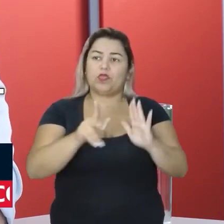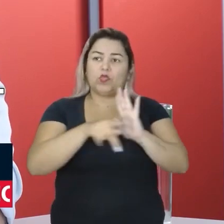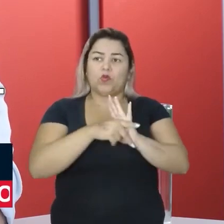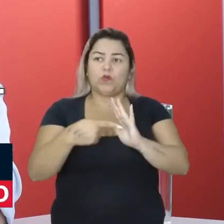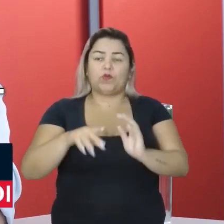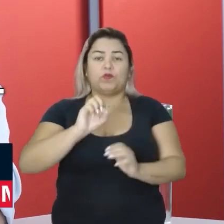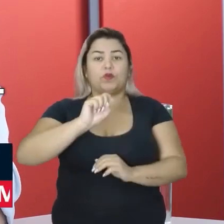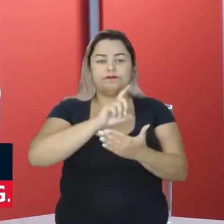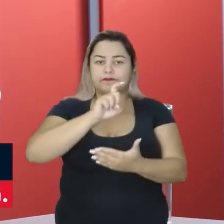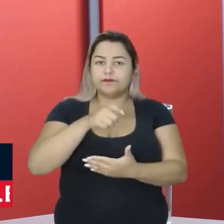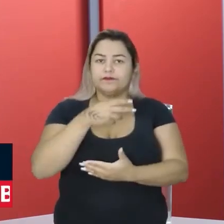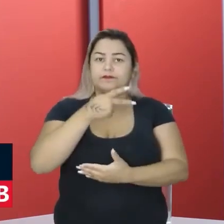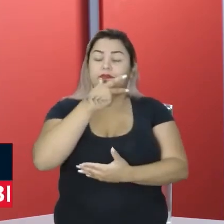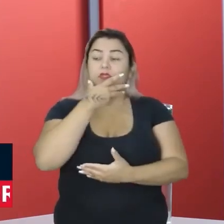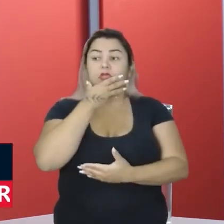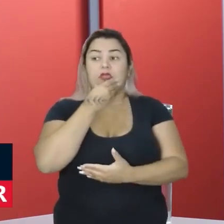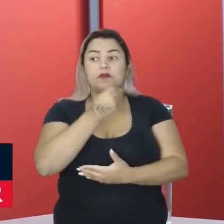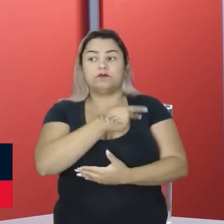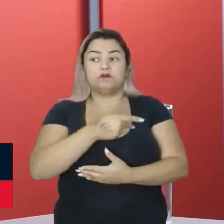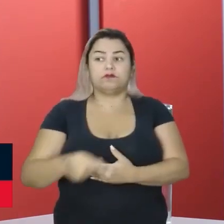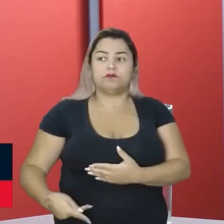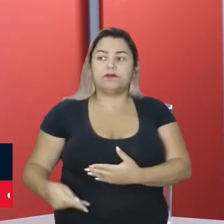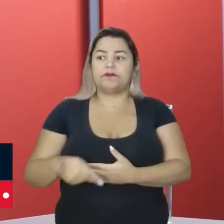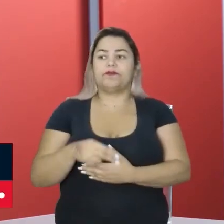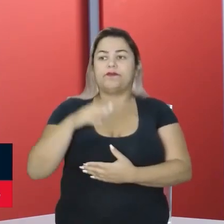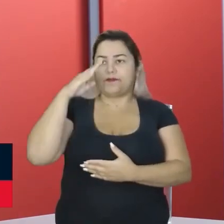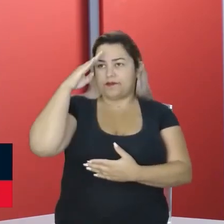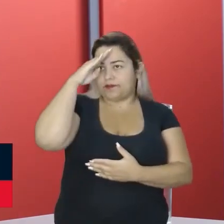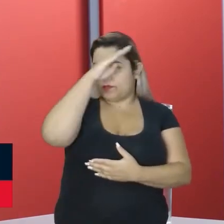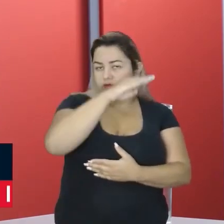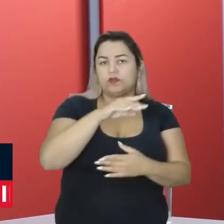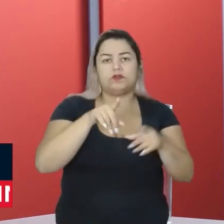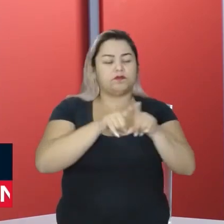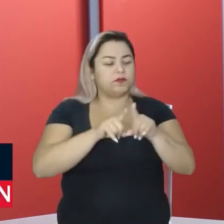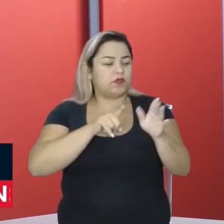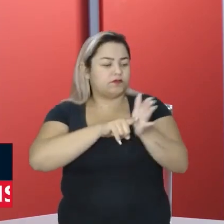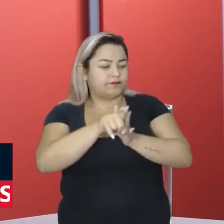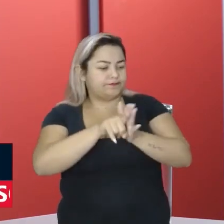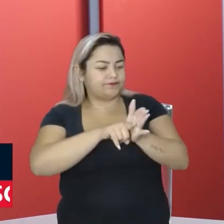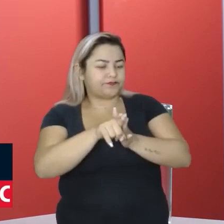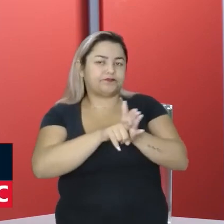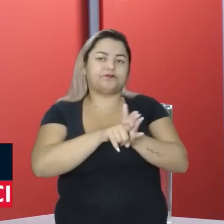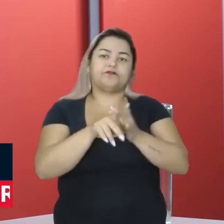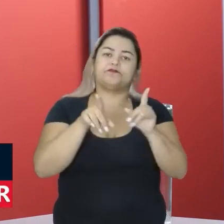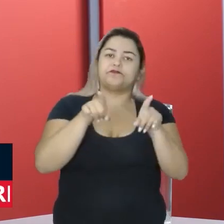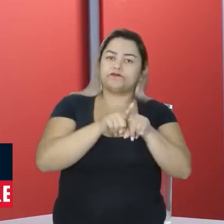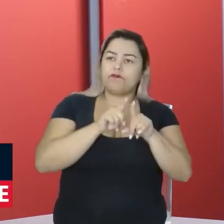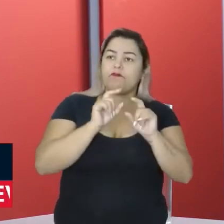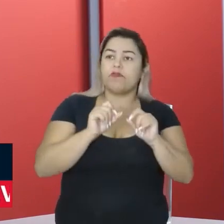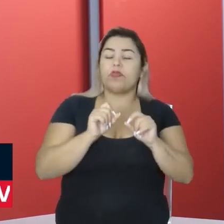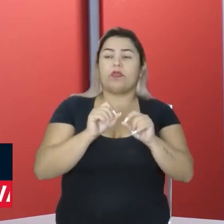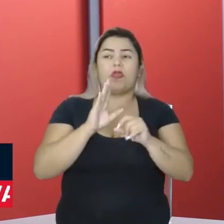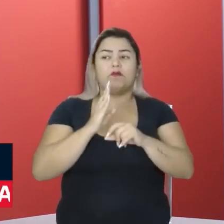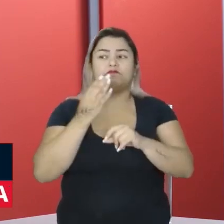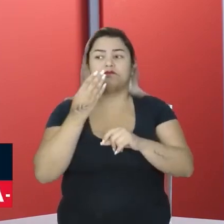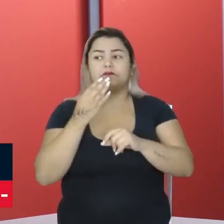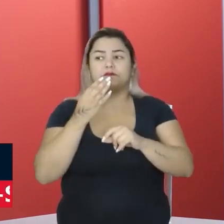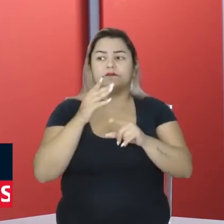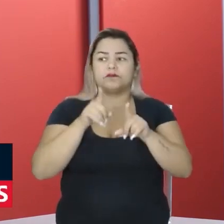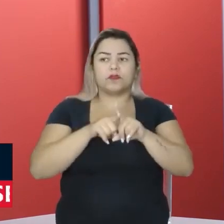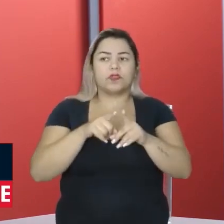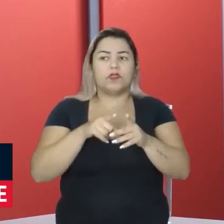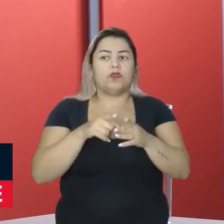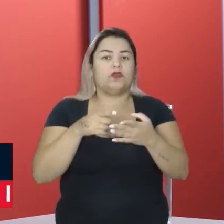ex-presidente bolsonaro Nós aprovamos também um requerimento do acesso aos investigações através da falsificação o dois